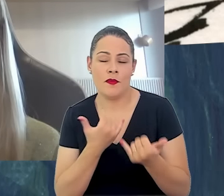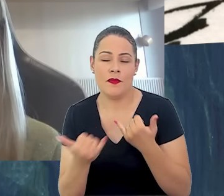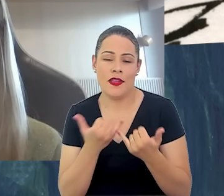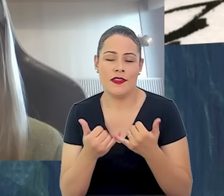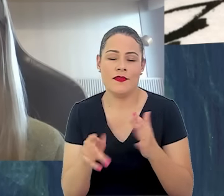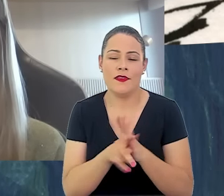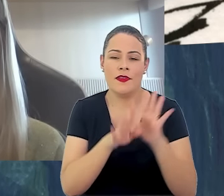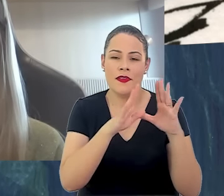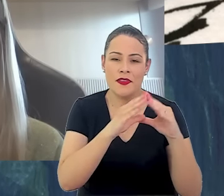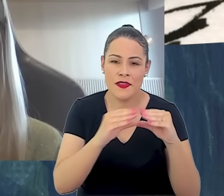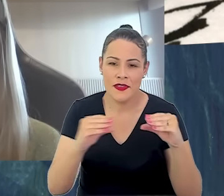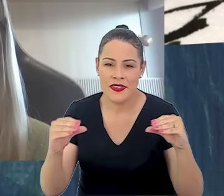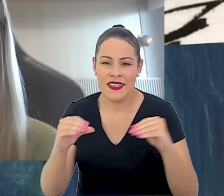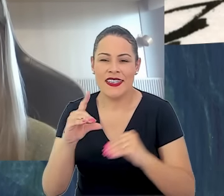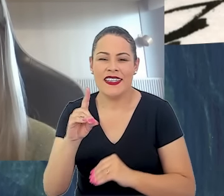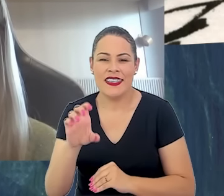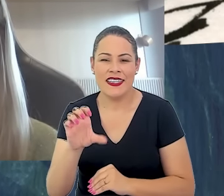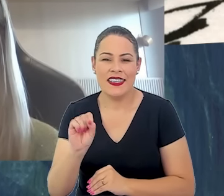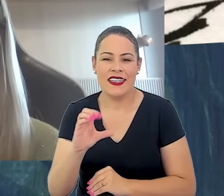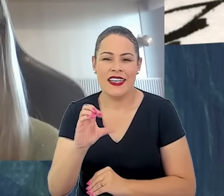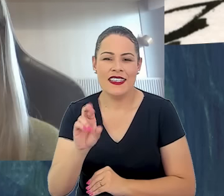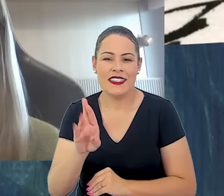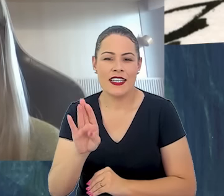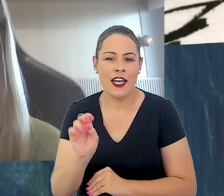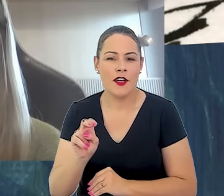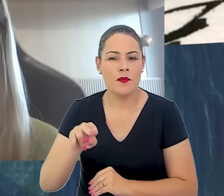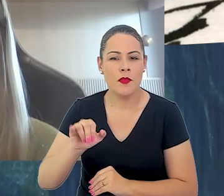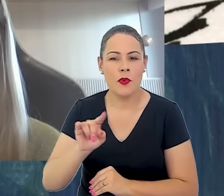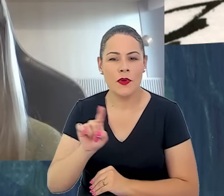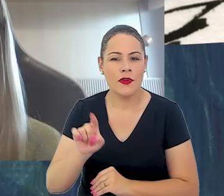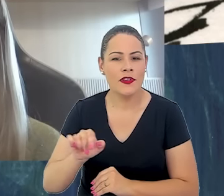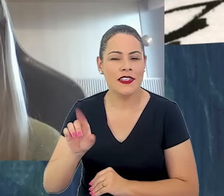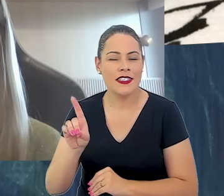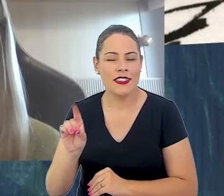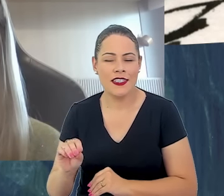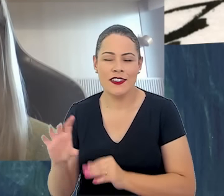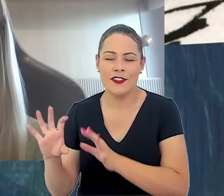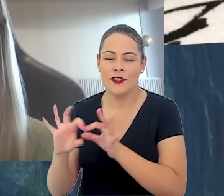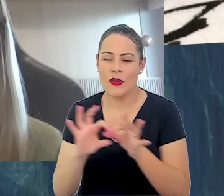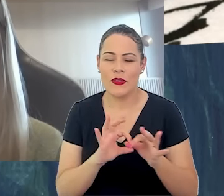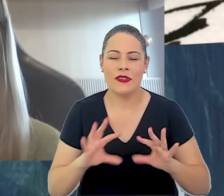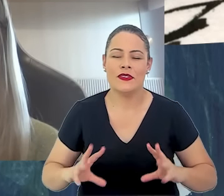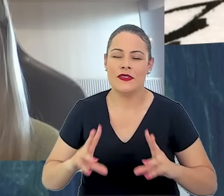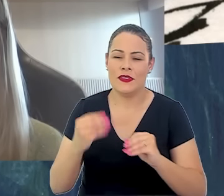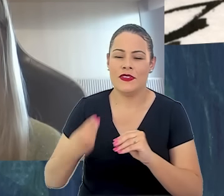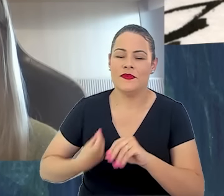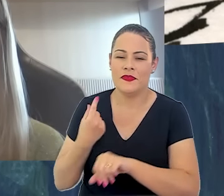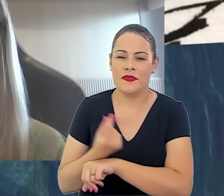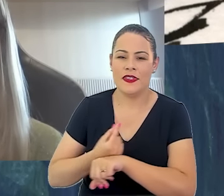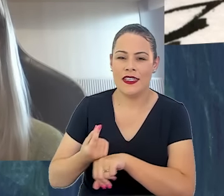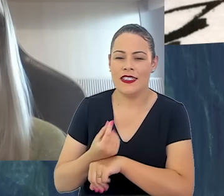vão descarbonizando o seu portfólio também, né? Como é que vocês estão estruturando isso?